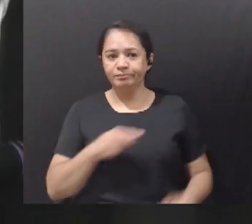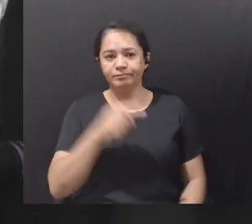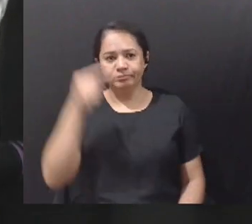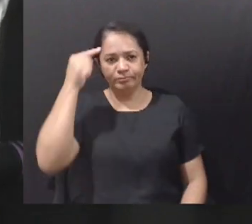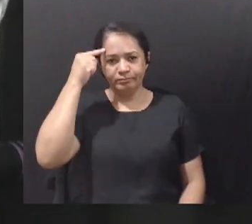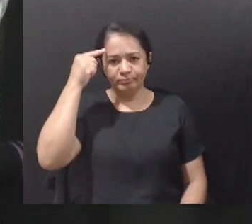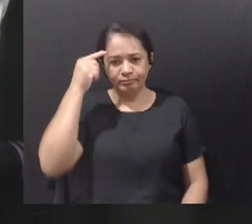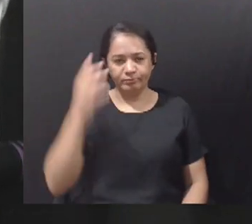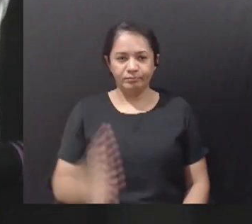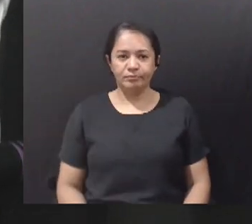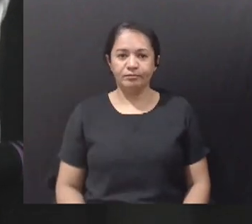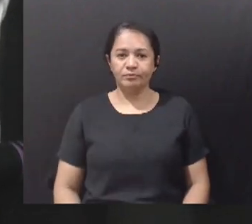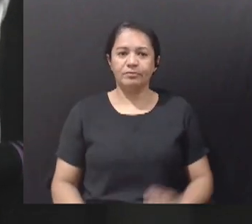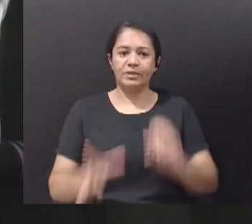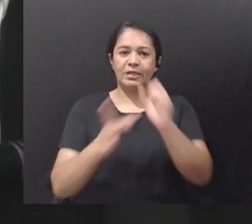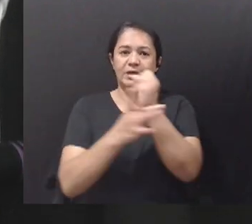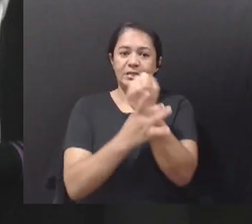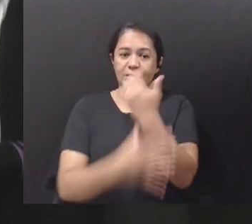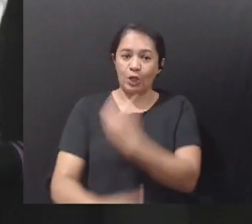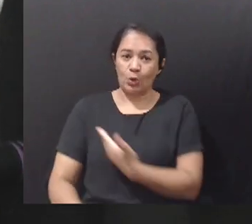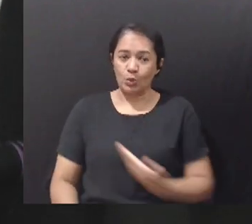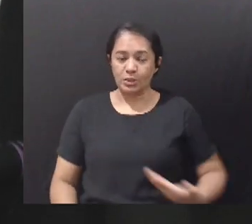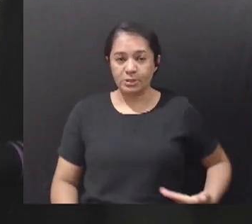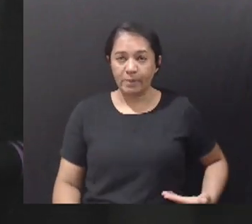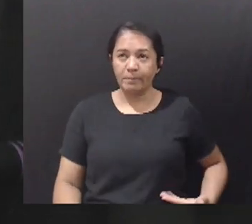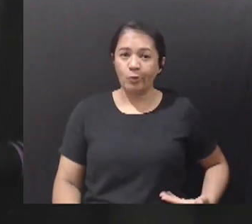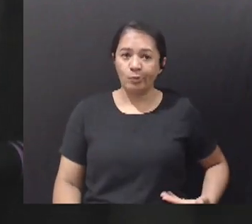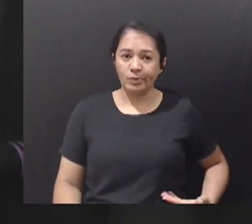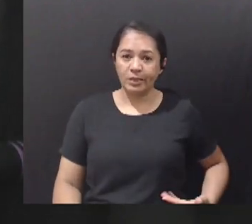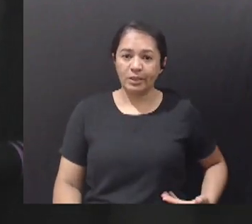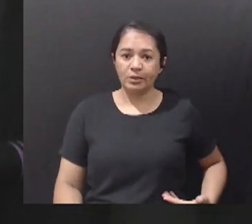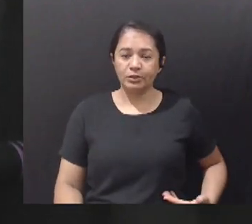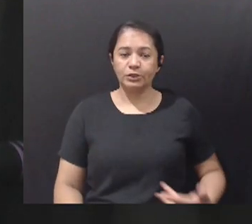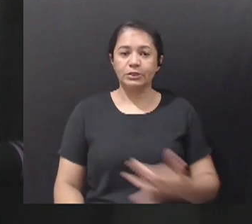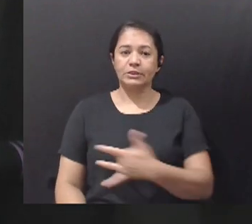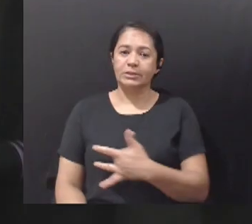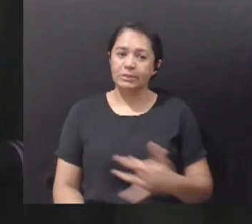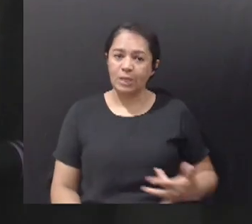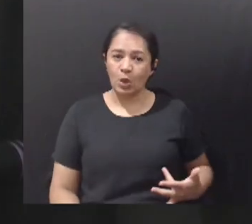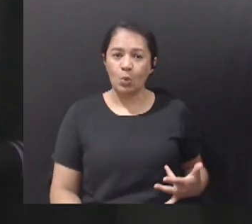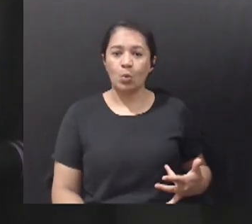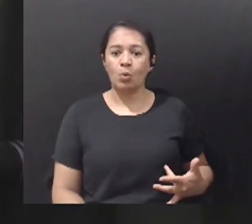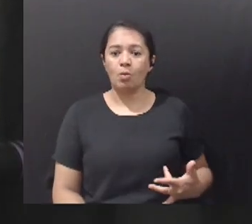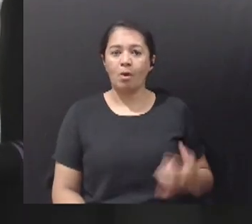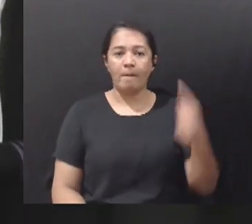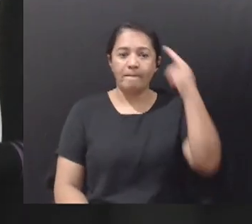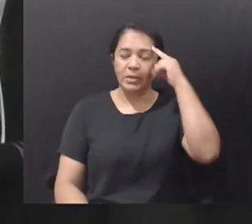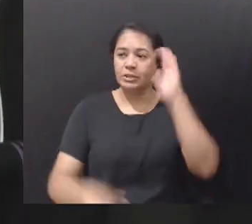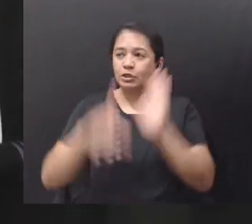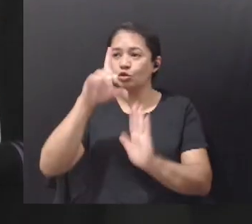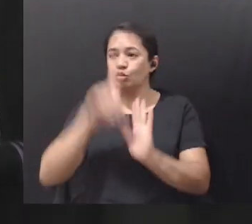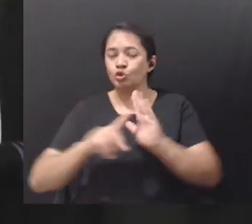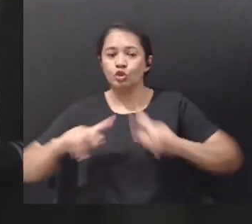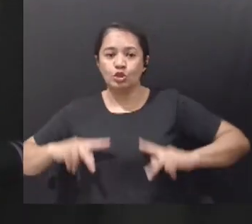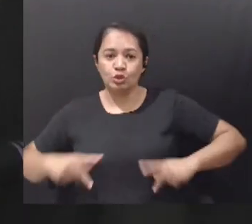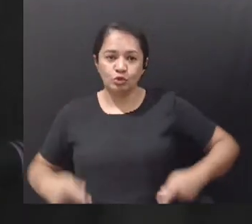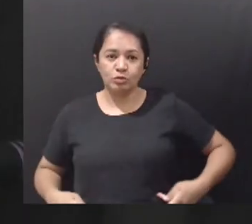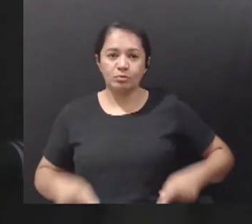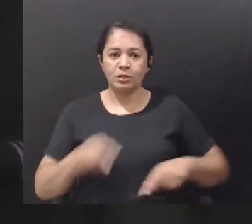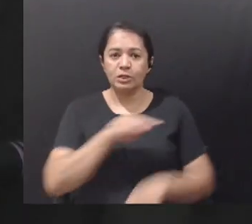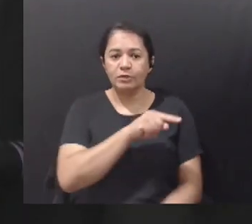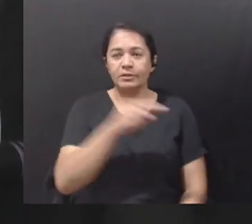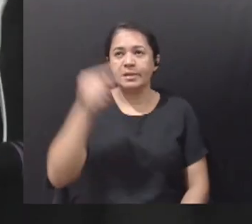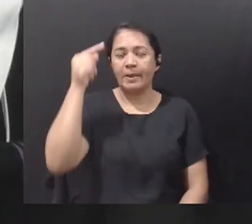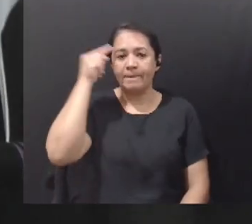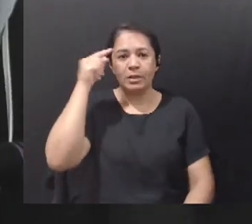segurança pública, aí você pensa na questão da saúde, aí você pensa na questão dos direitos humanos. Você vai pensando junto com... E